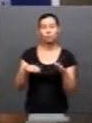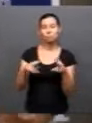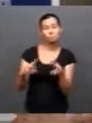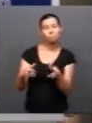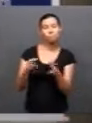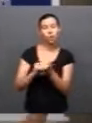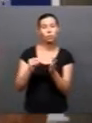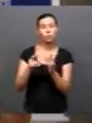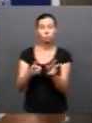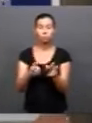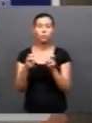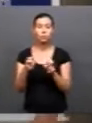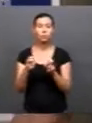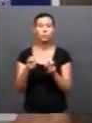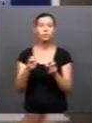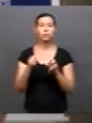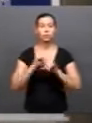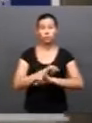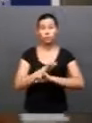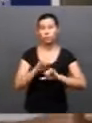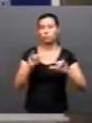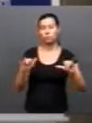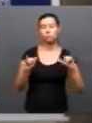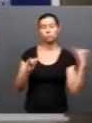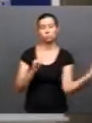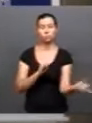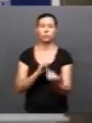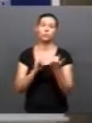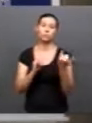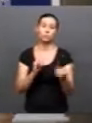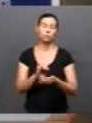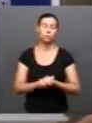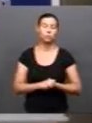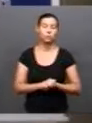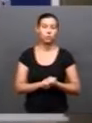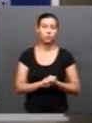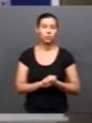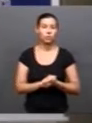o benefício de ter o trabalho dele divulgado